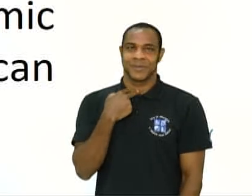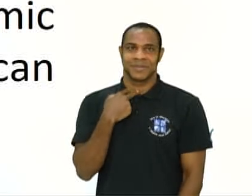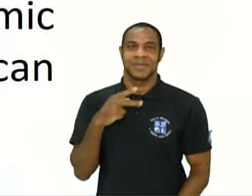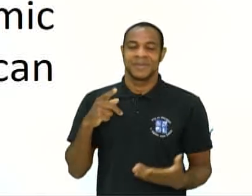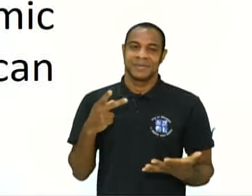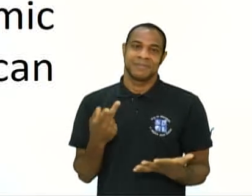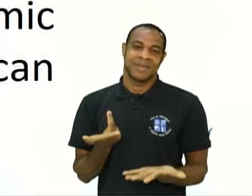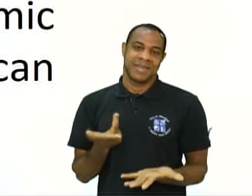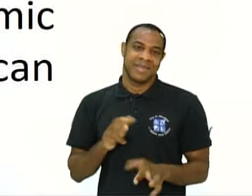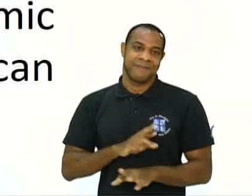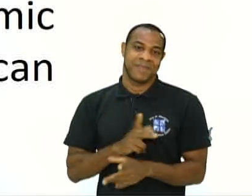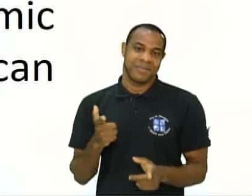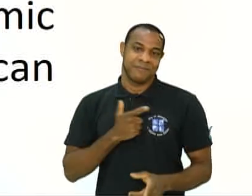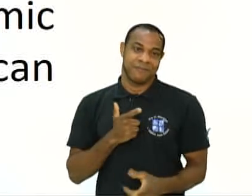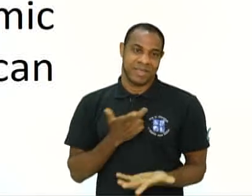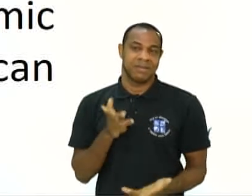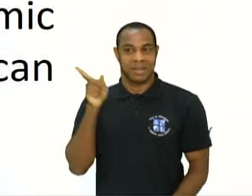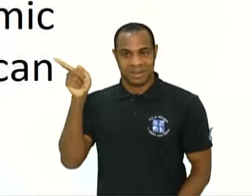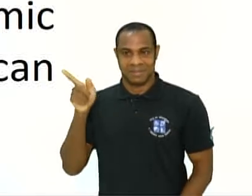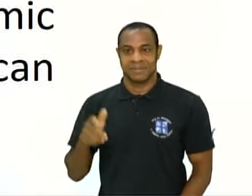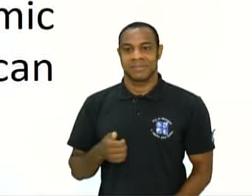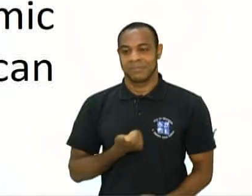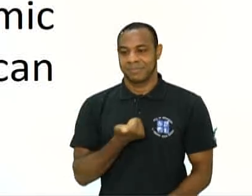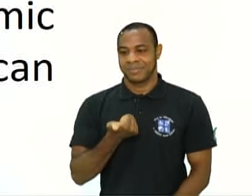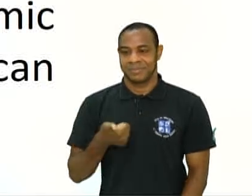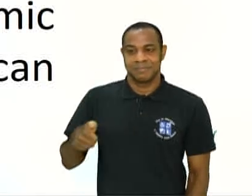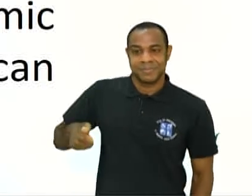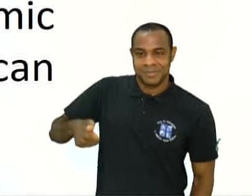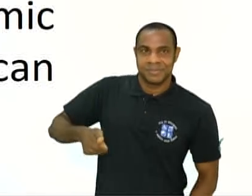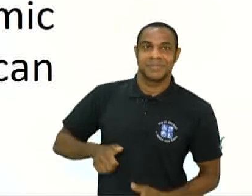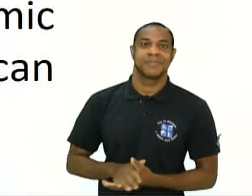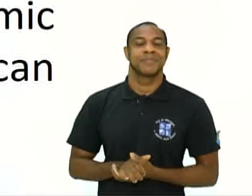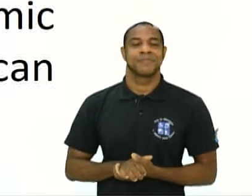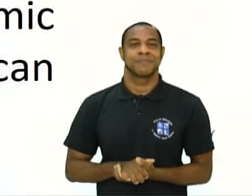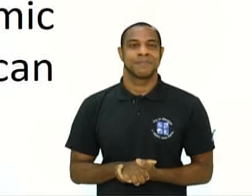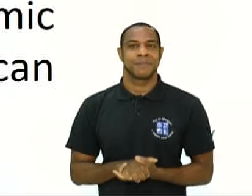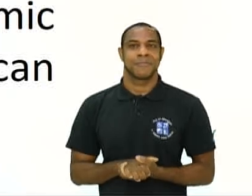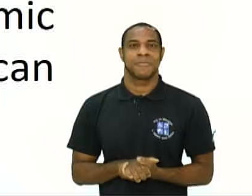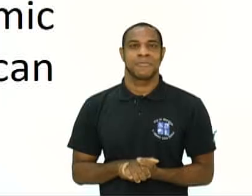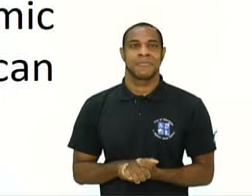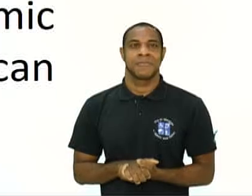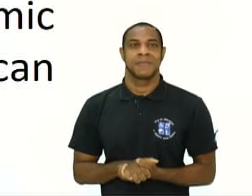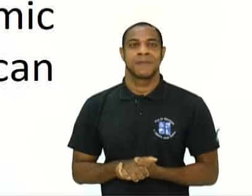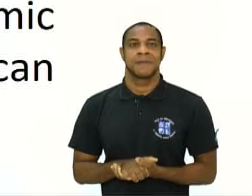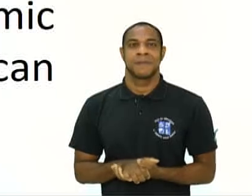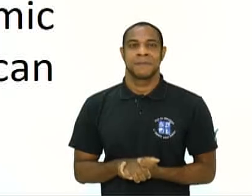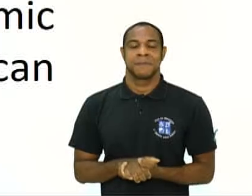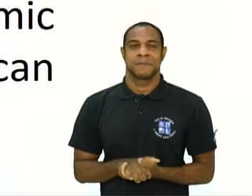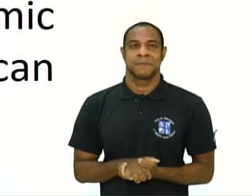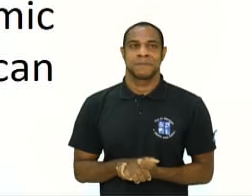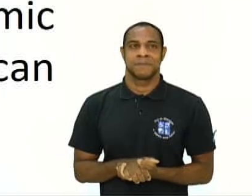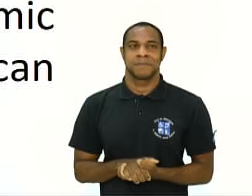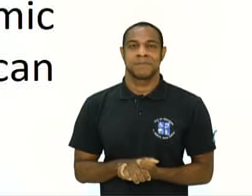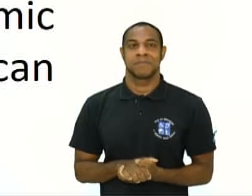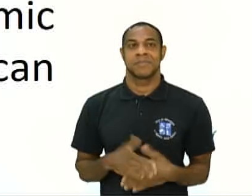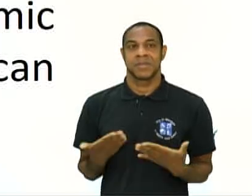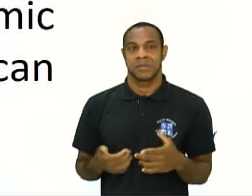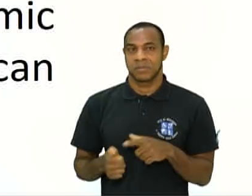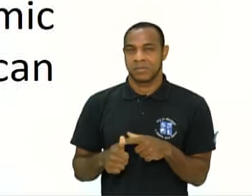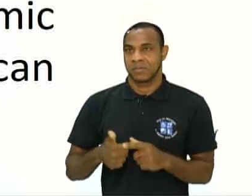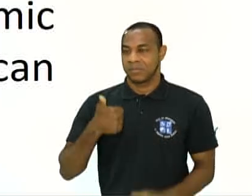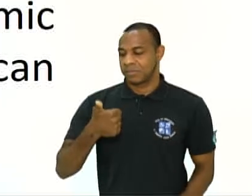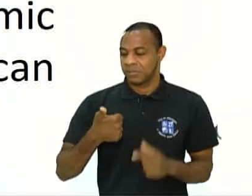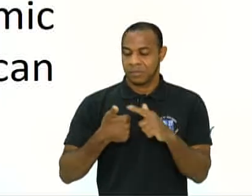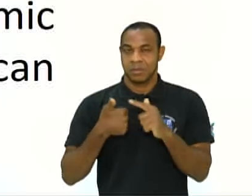cultures, not more so than Brazil, however, where the signal is used wherever. Então ele está dizendo que